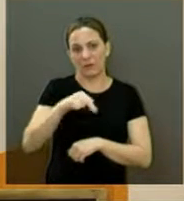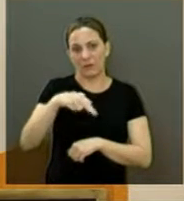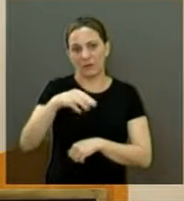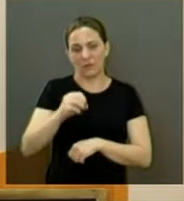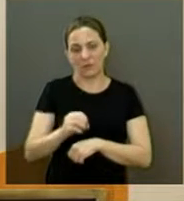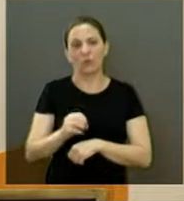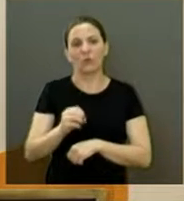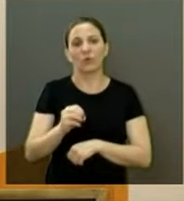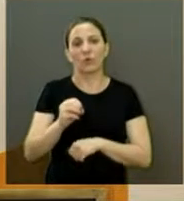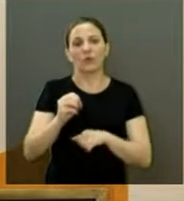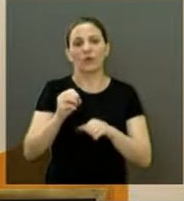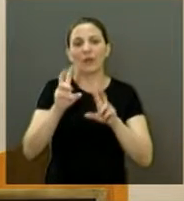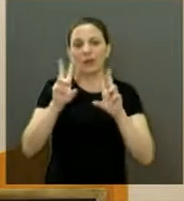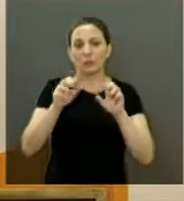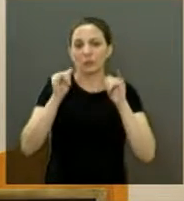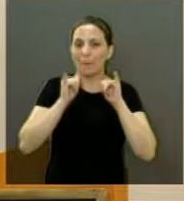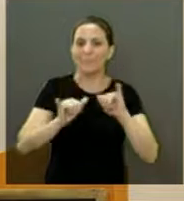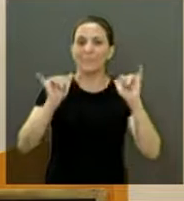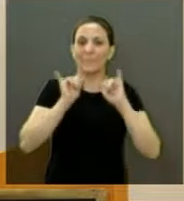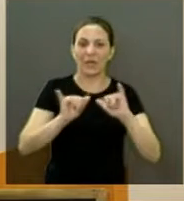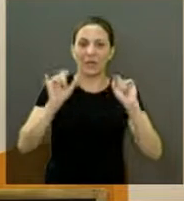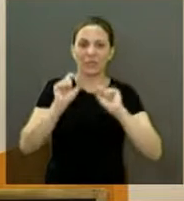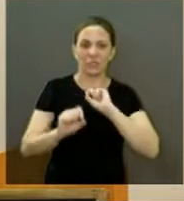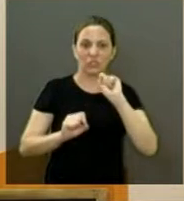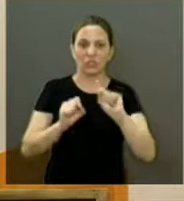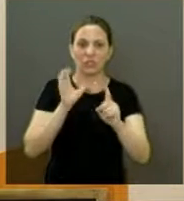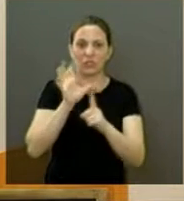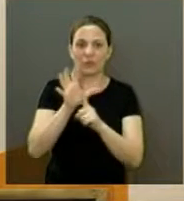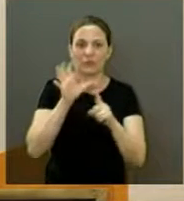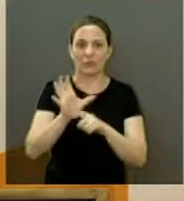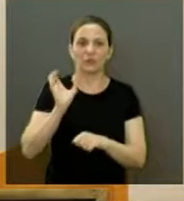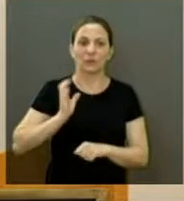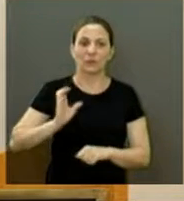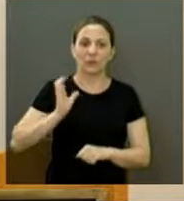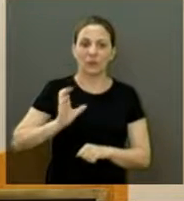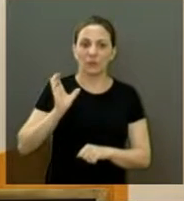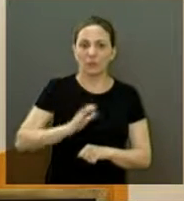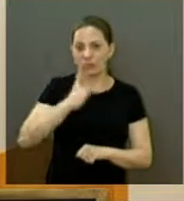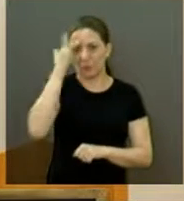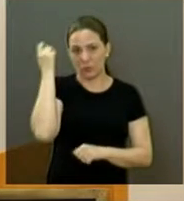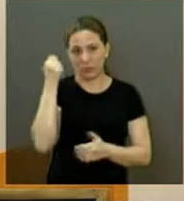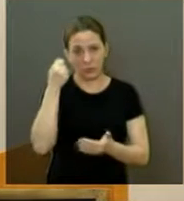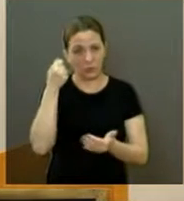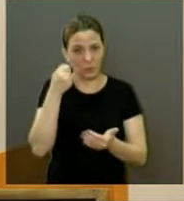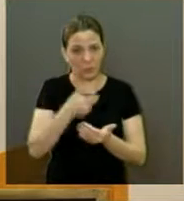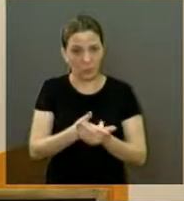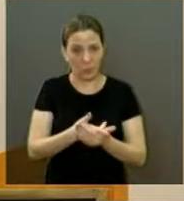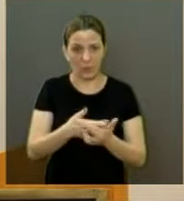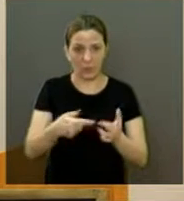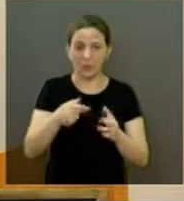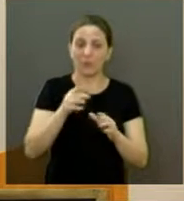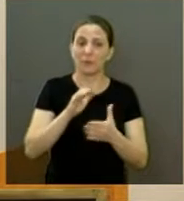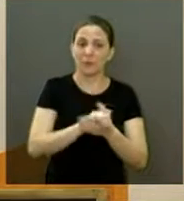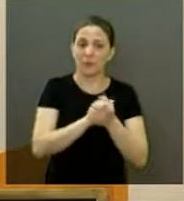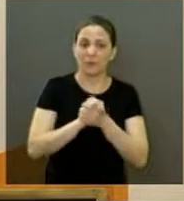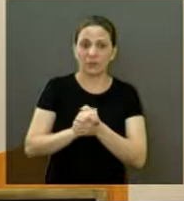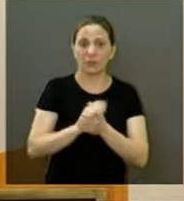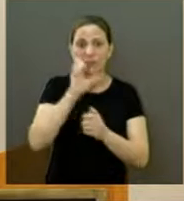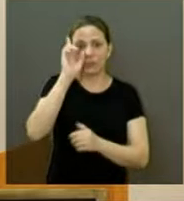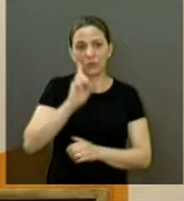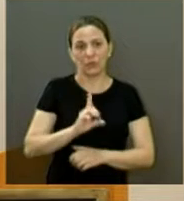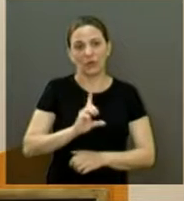marketing a sua influência no comportamento do consumidor parabeniza diretora daniela leite